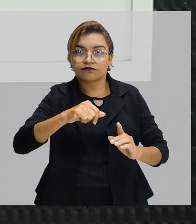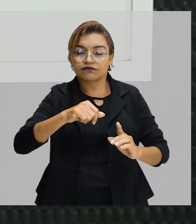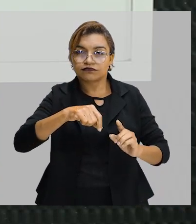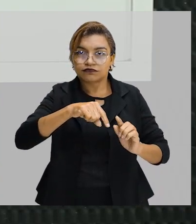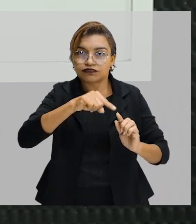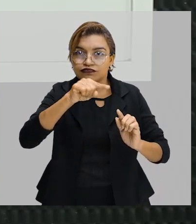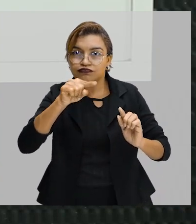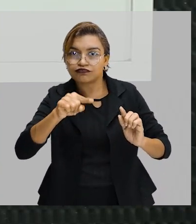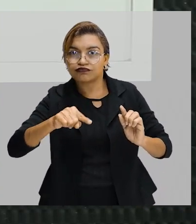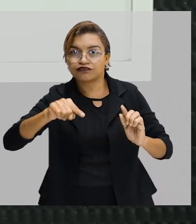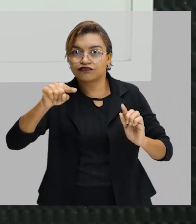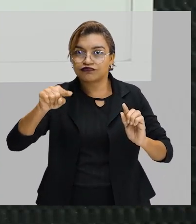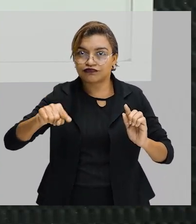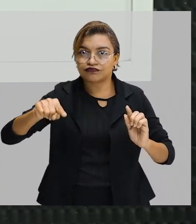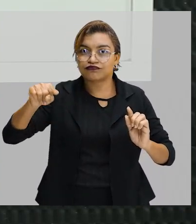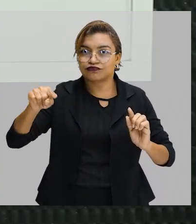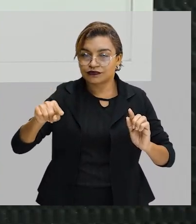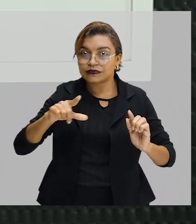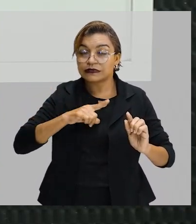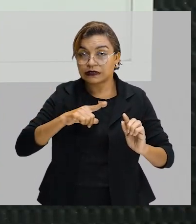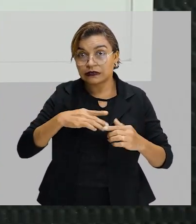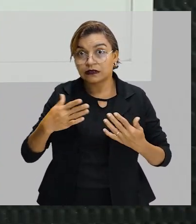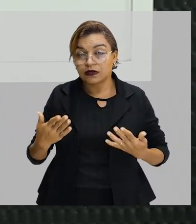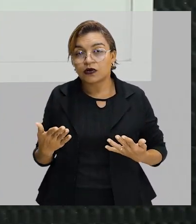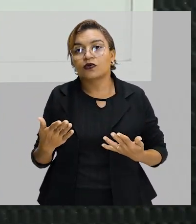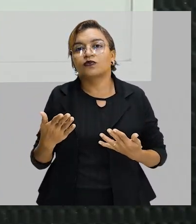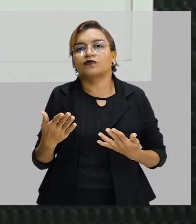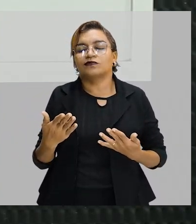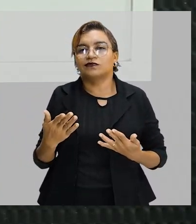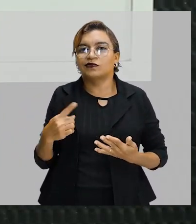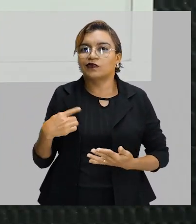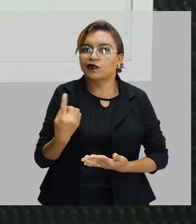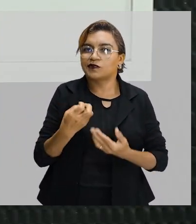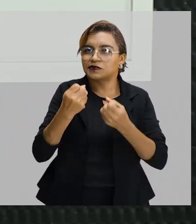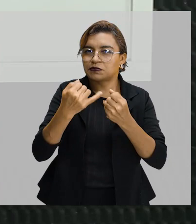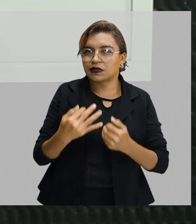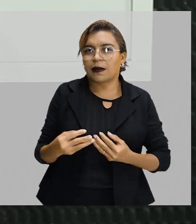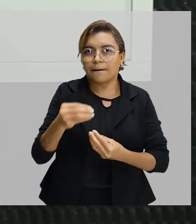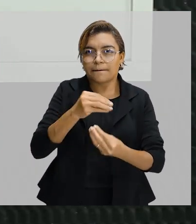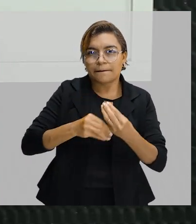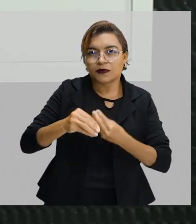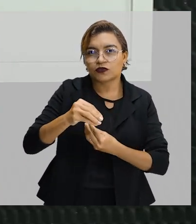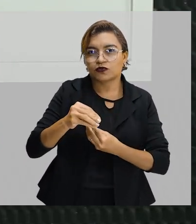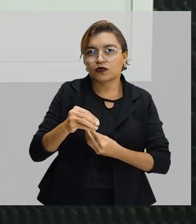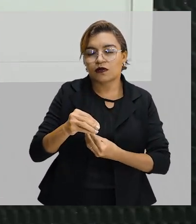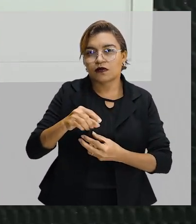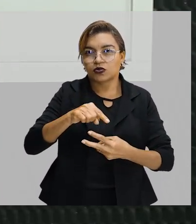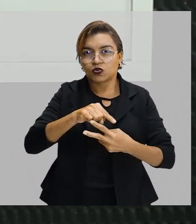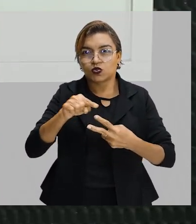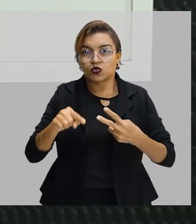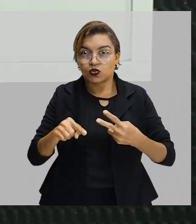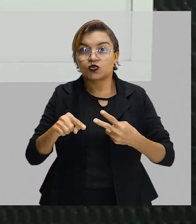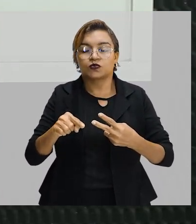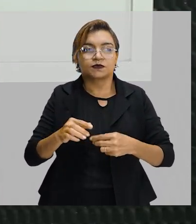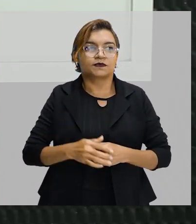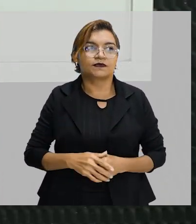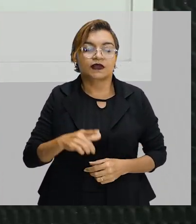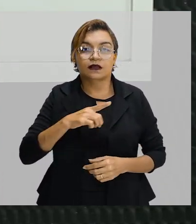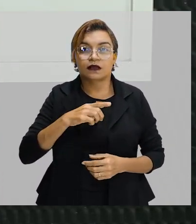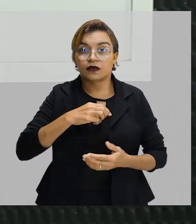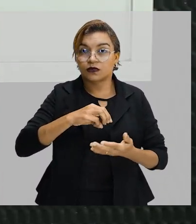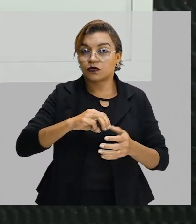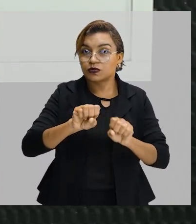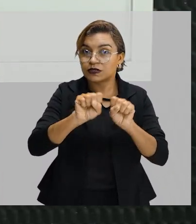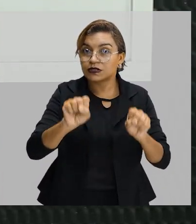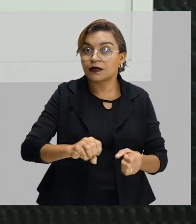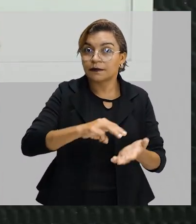fazer, tá ok? Então é por isso que a gente vai misturar essas duas coisas. Nesse nosso caso, vai ser um sistema massa-mola, certo?